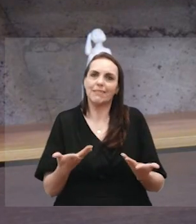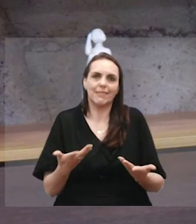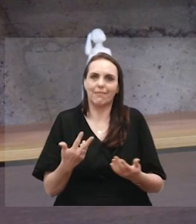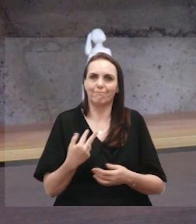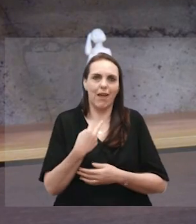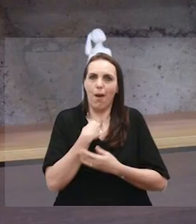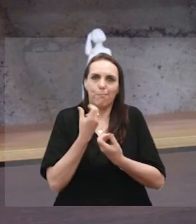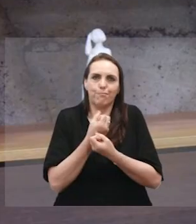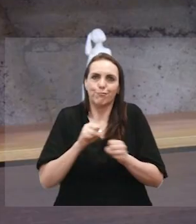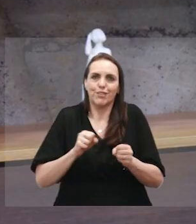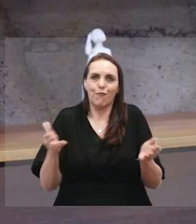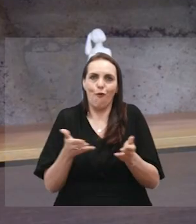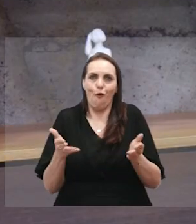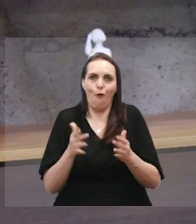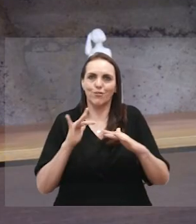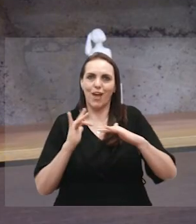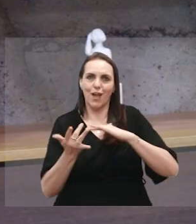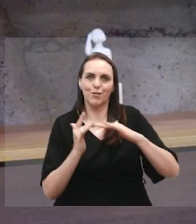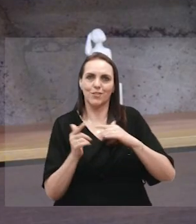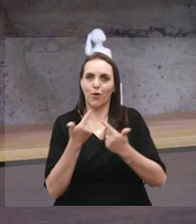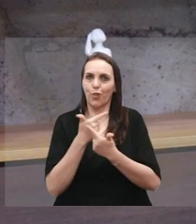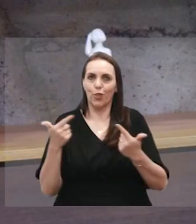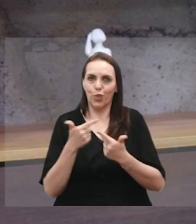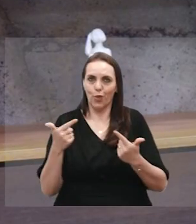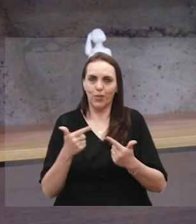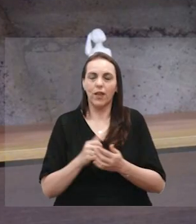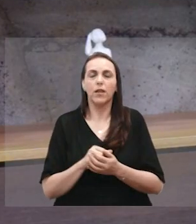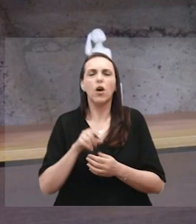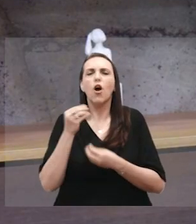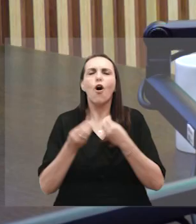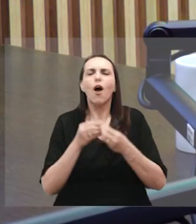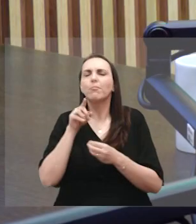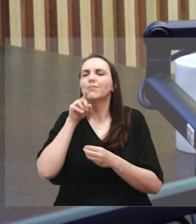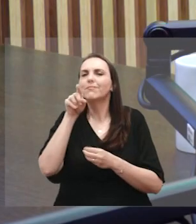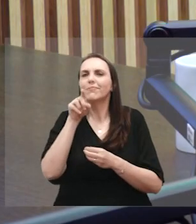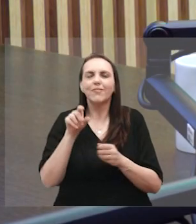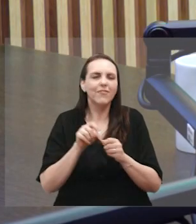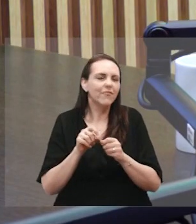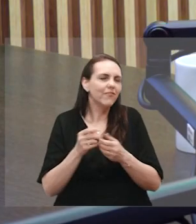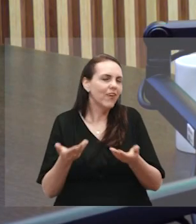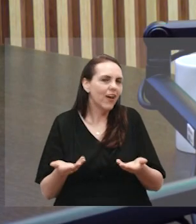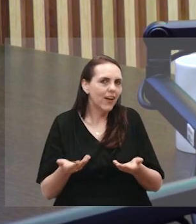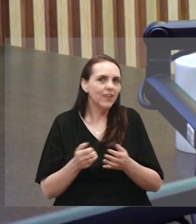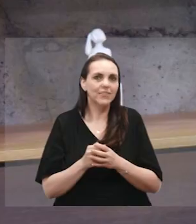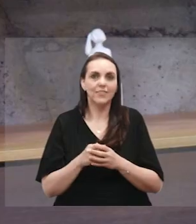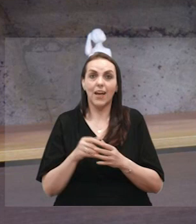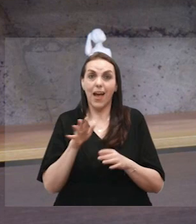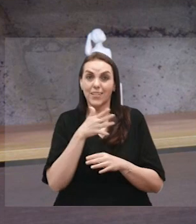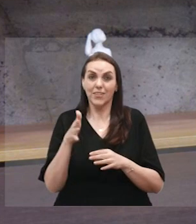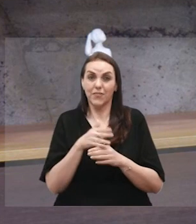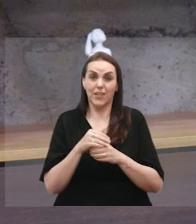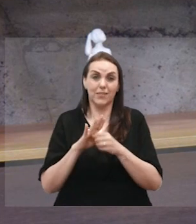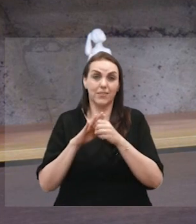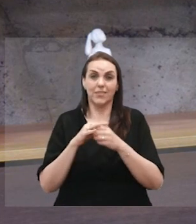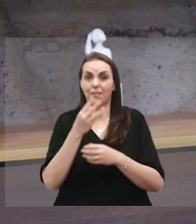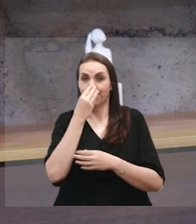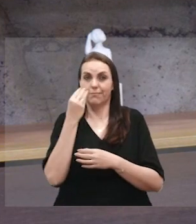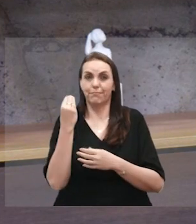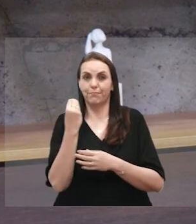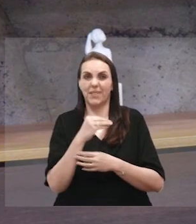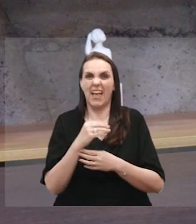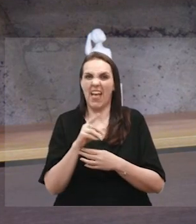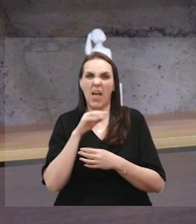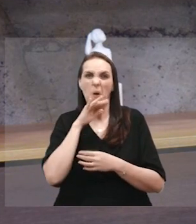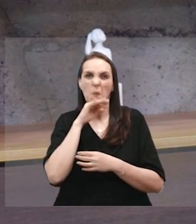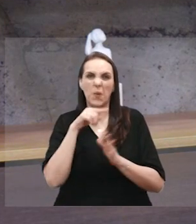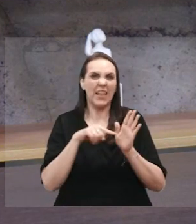pode não ter, digamos assim. E como é que o senhor lida com isso? Porque, de certo modo, às vezes é até depreciativo. O sujeito